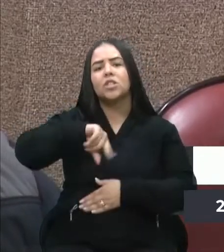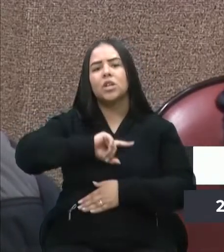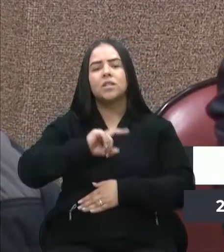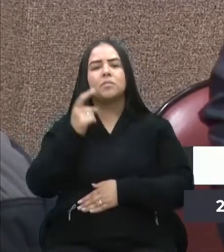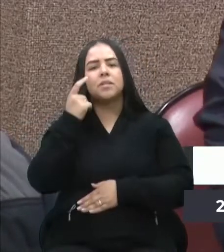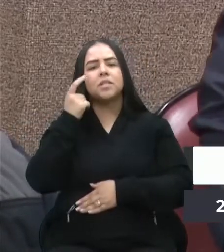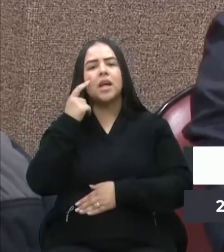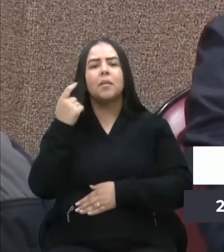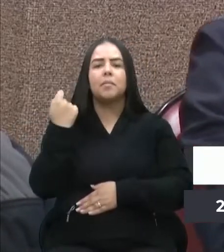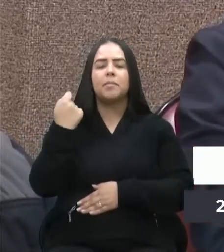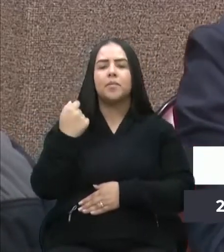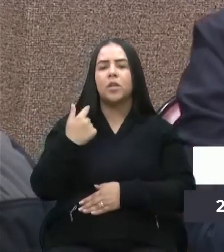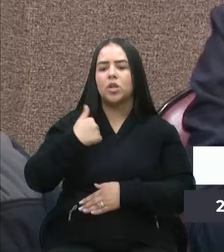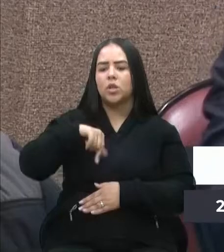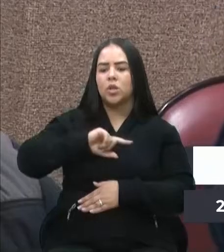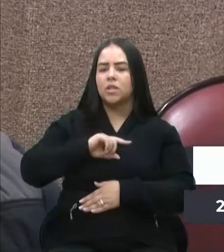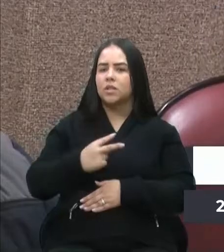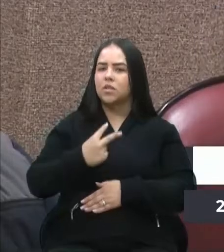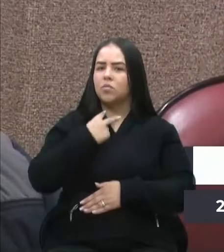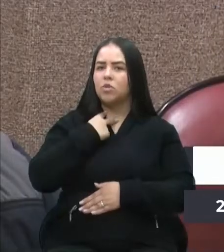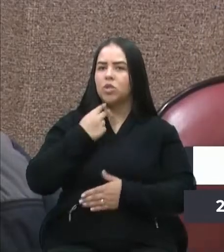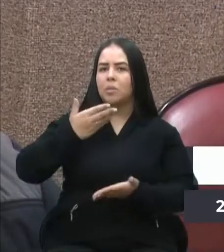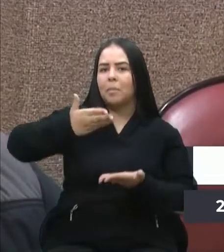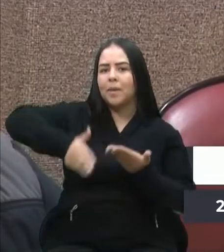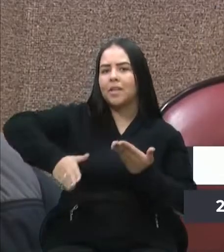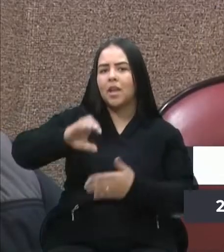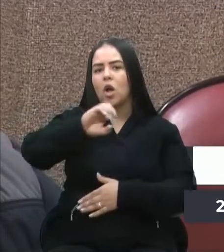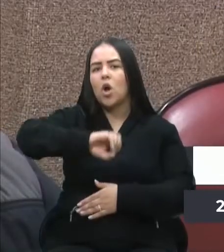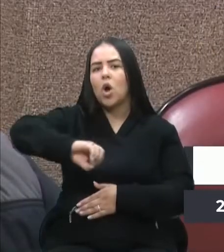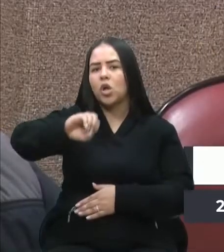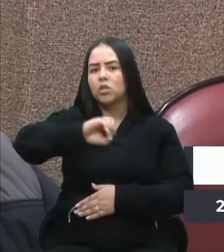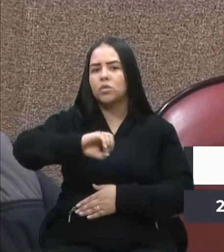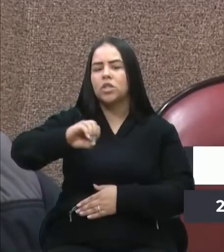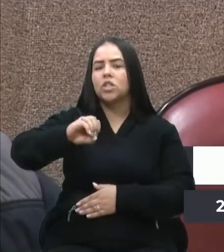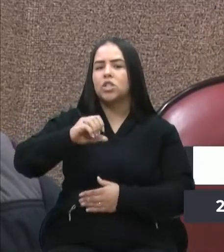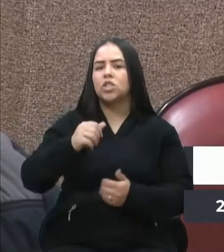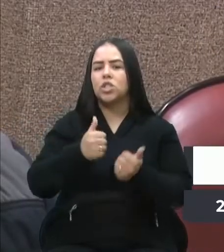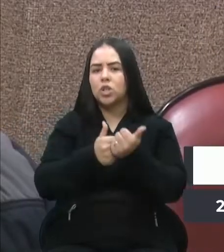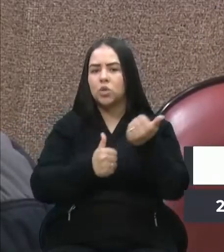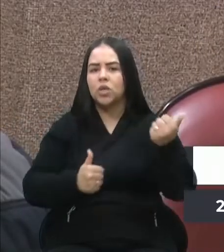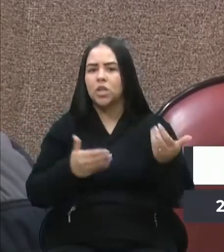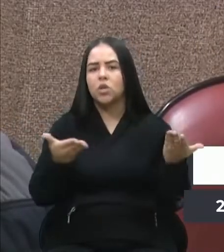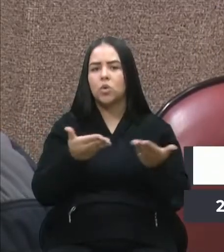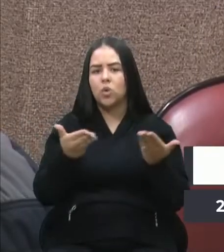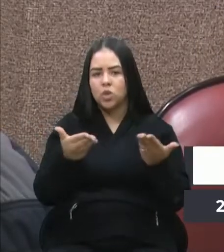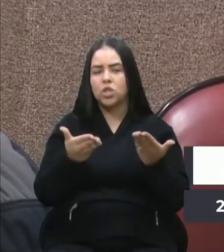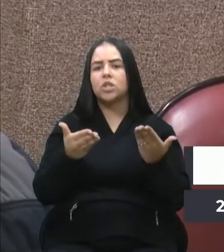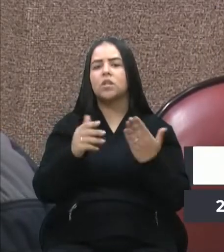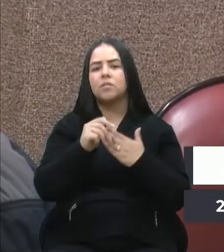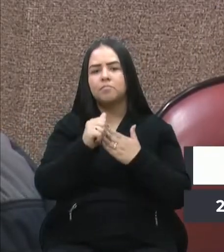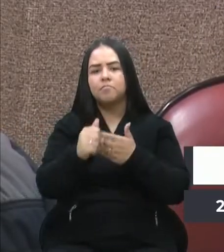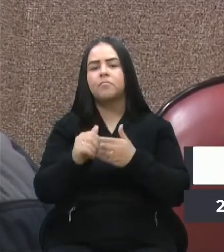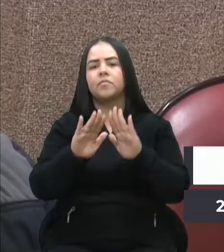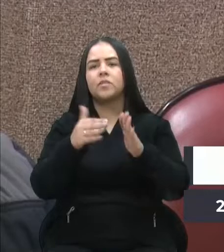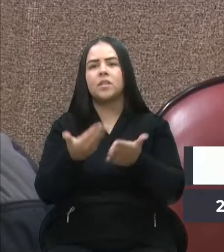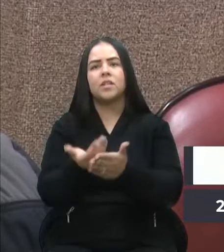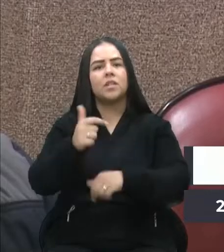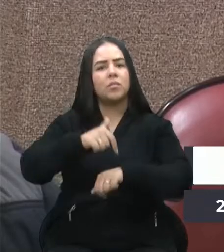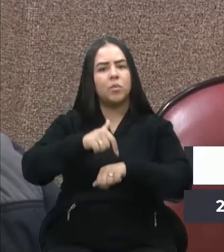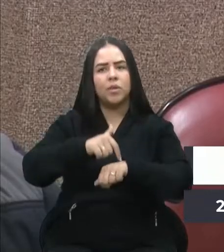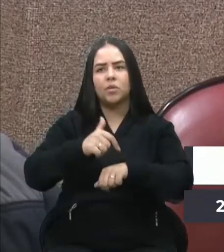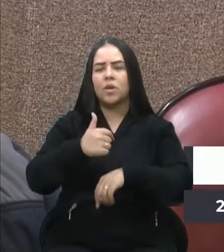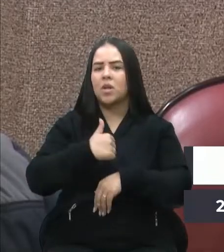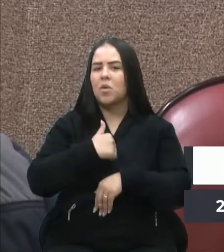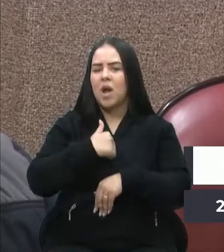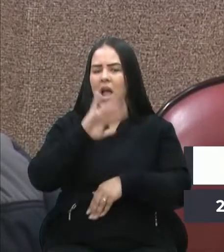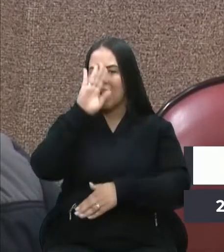que nós não podemos perder ótimos diretores e diretoras que hoje comandam suas escolas. Então, nesse momento, eu acredito